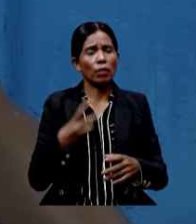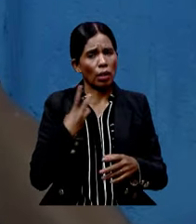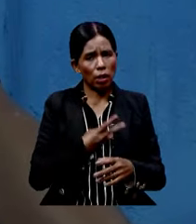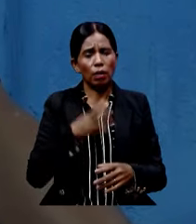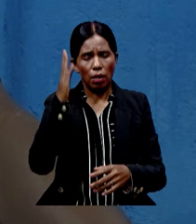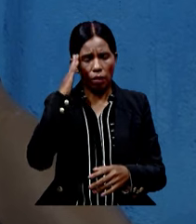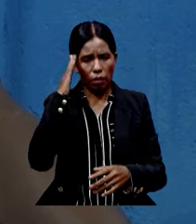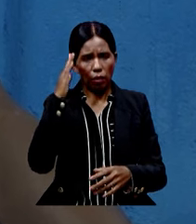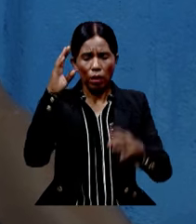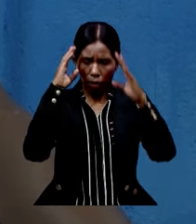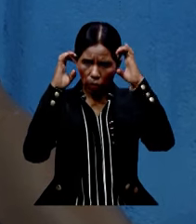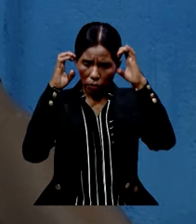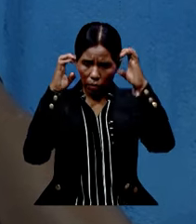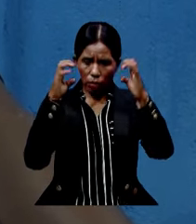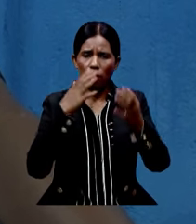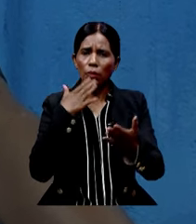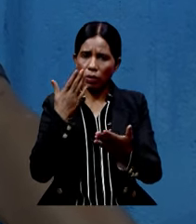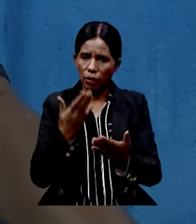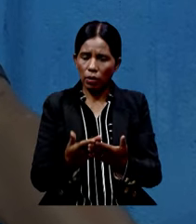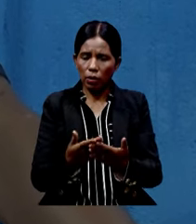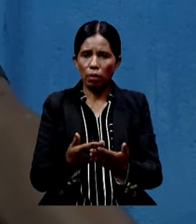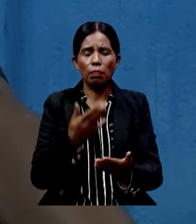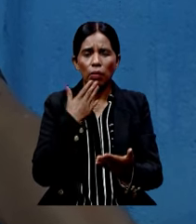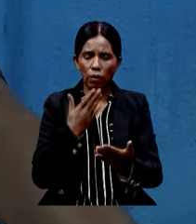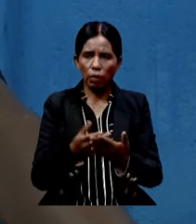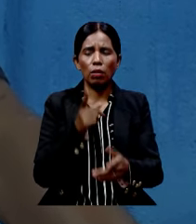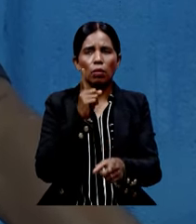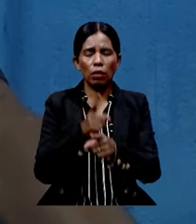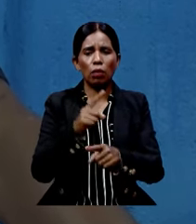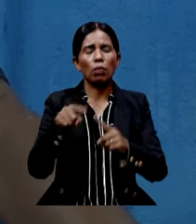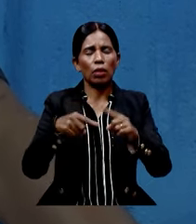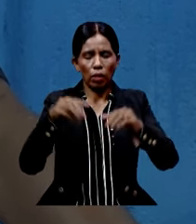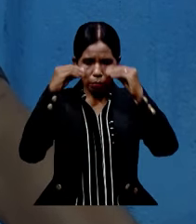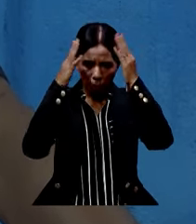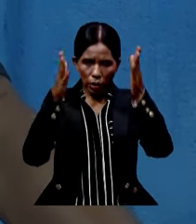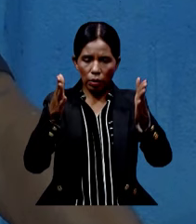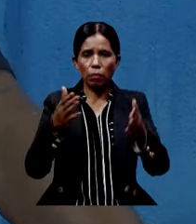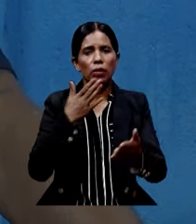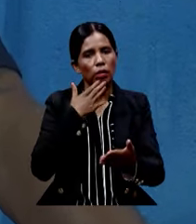catá. Educação é beleza ideia, beleza saudável, mas ir a professor saudável.